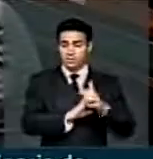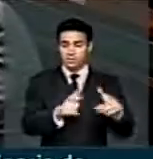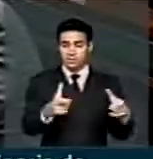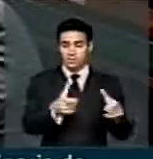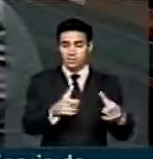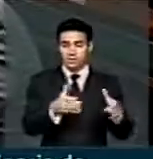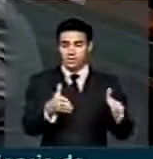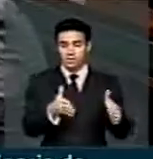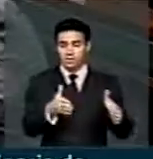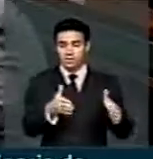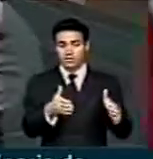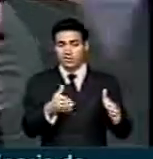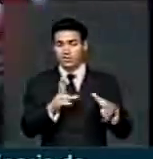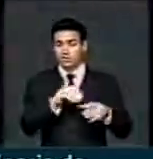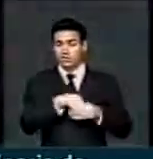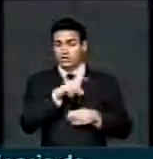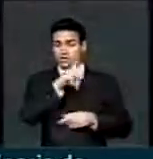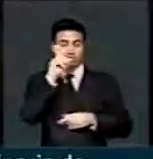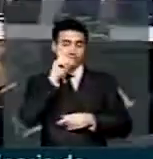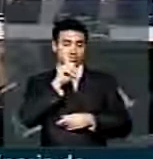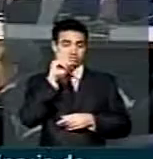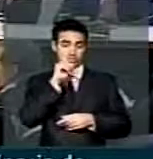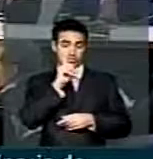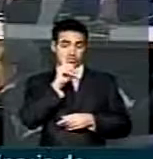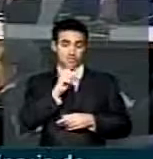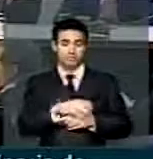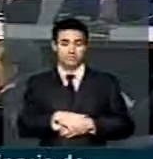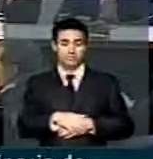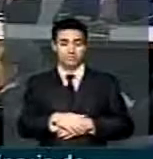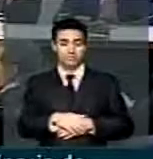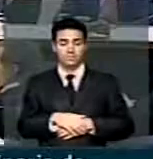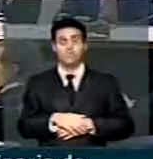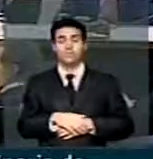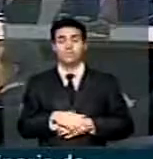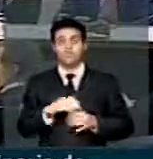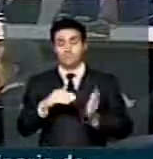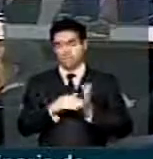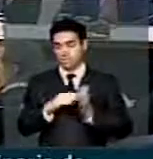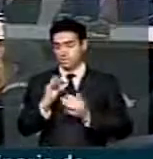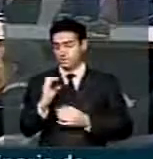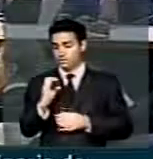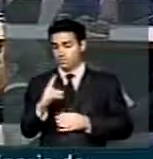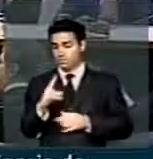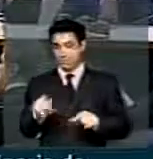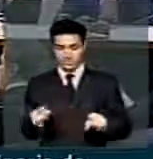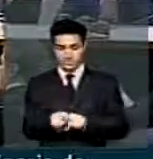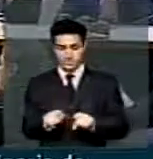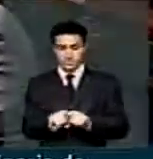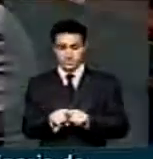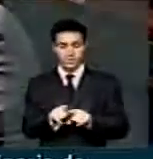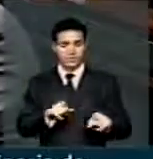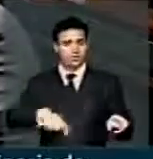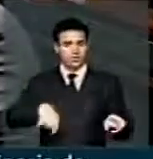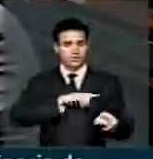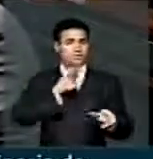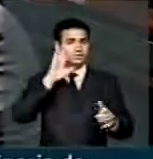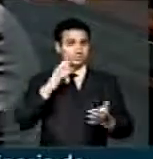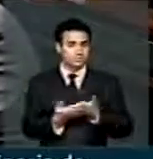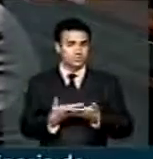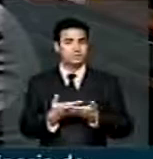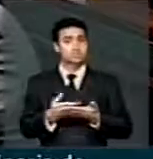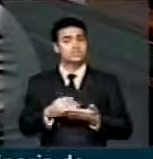no mercado nos Estados Unidos. E, finalmente, aqui no TCU ainda, presidente, acreditamos que também